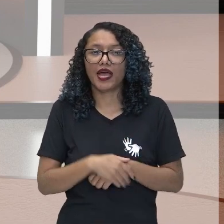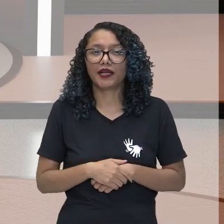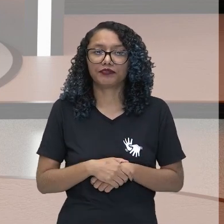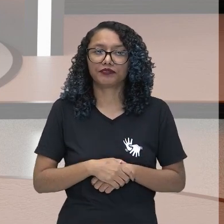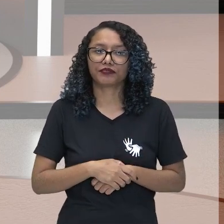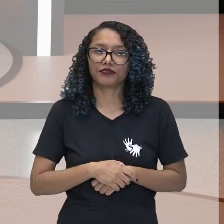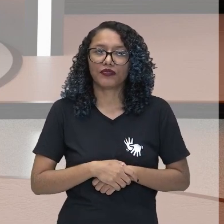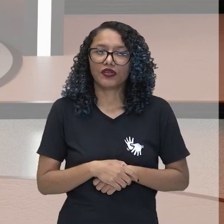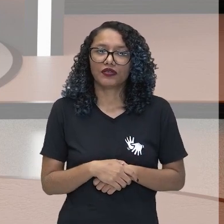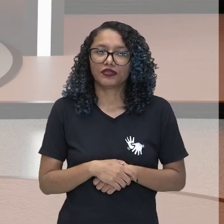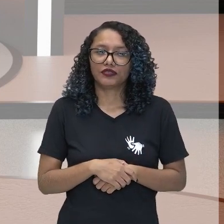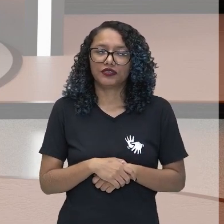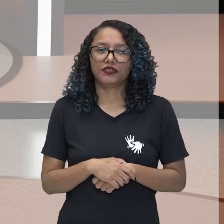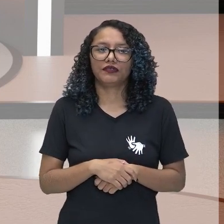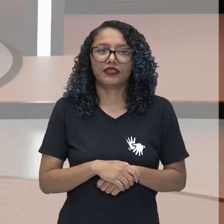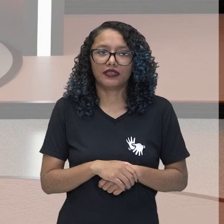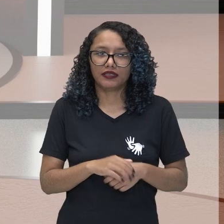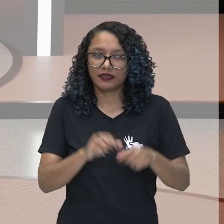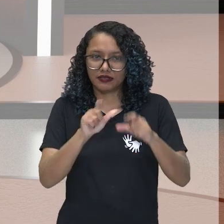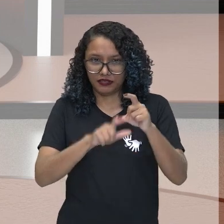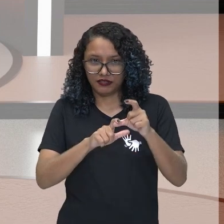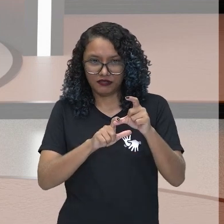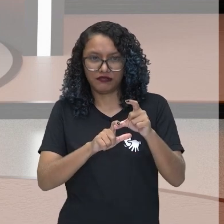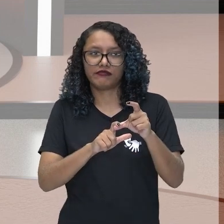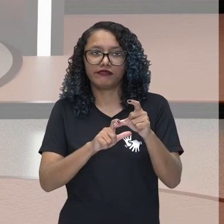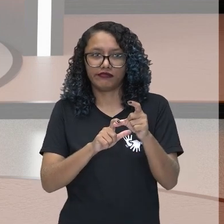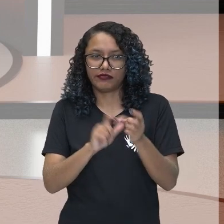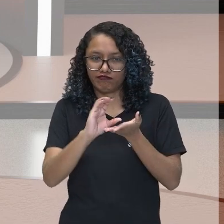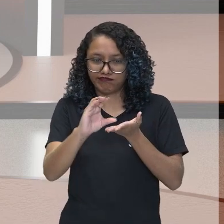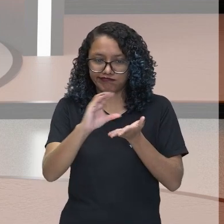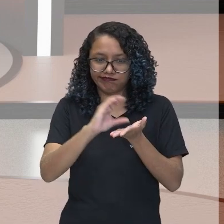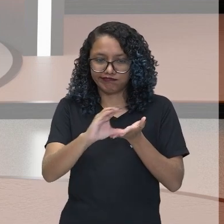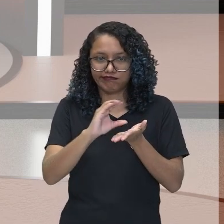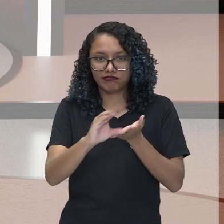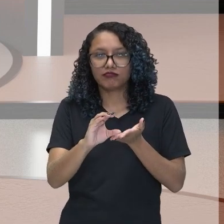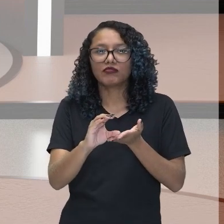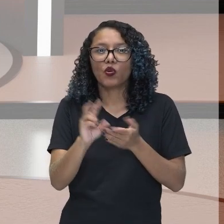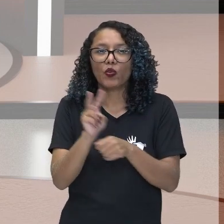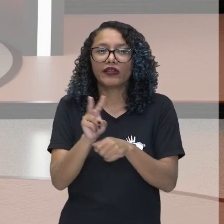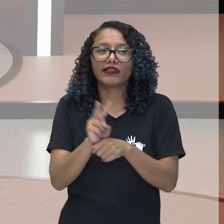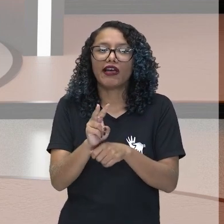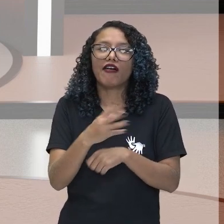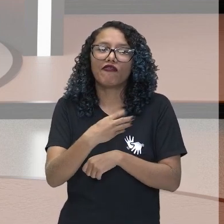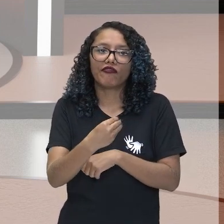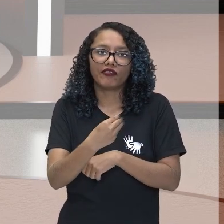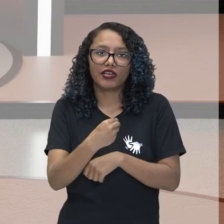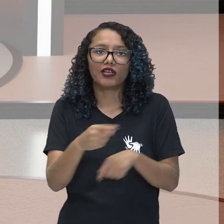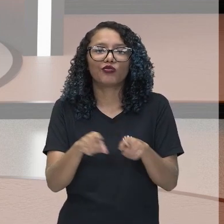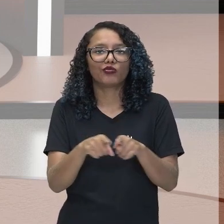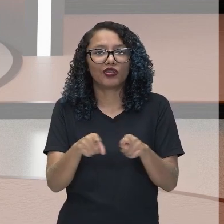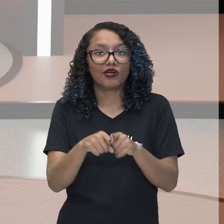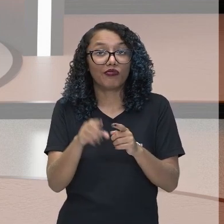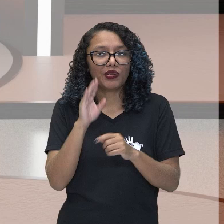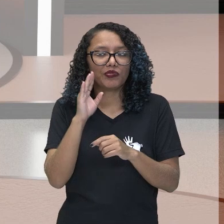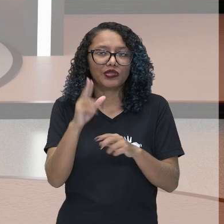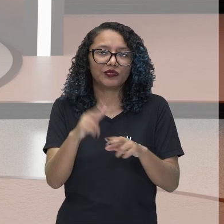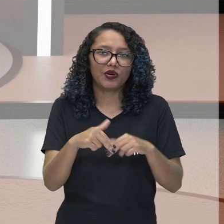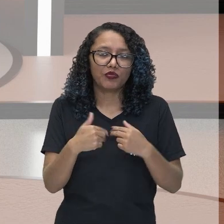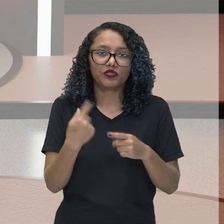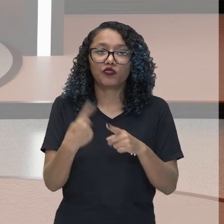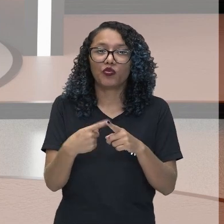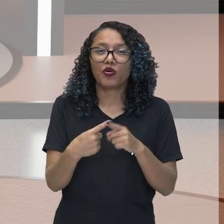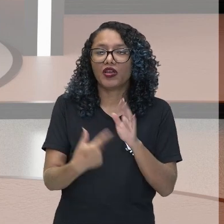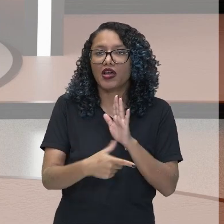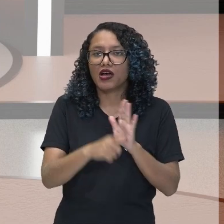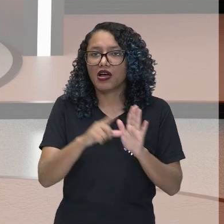para a criação dos filhos, né? Vai ser uma das principais causas também. Por quê? Antigamente, né, não tinha esse